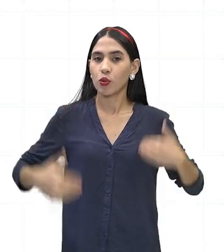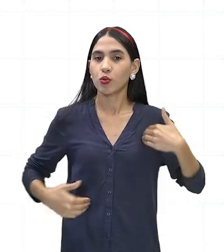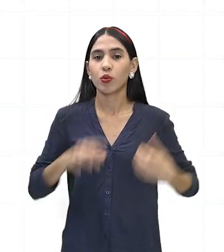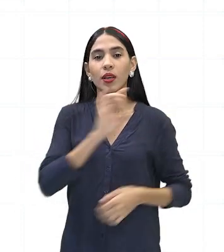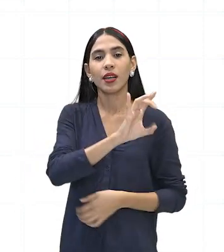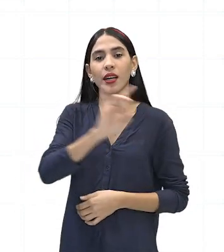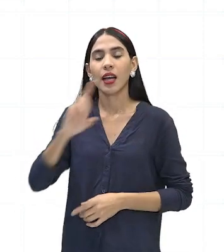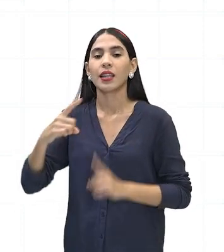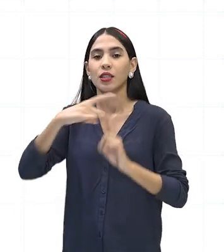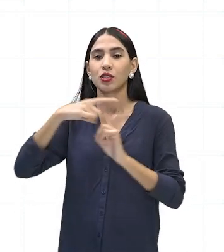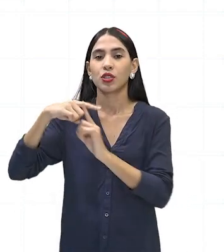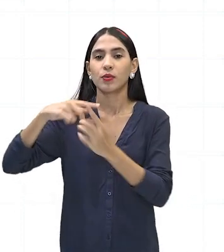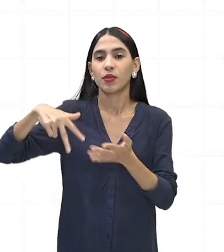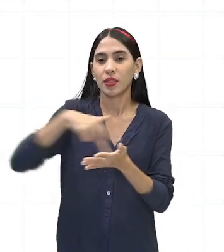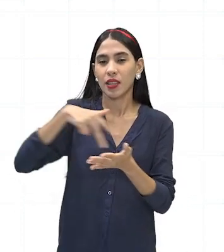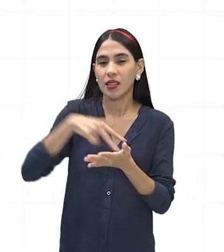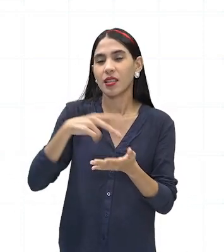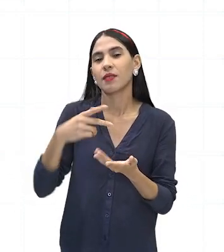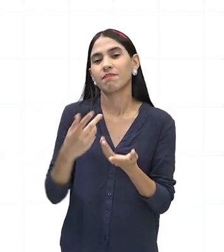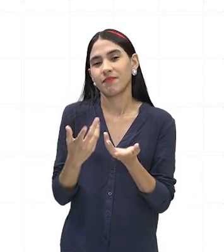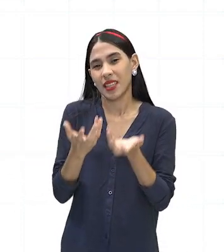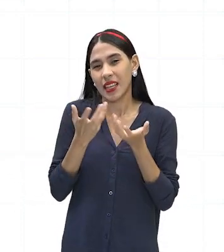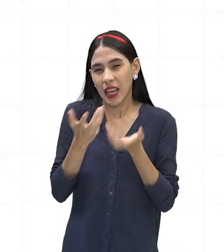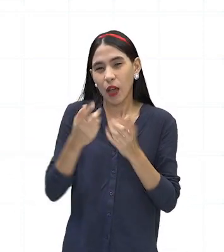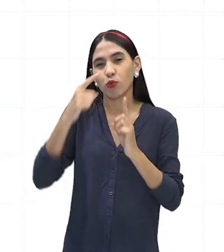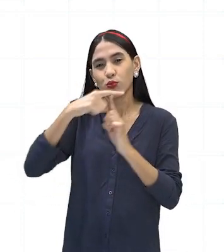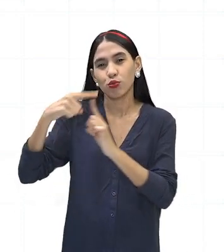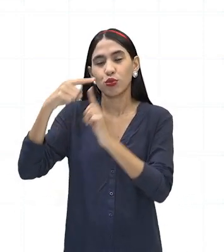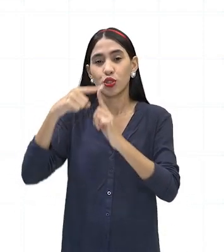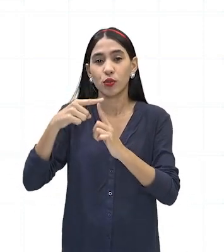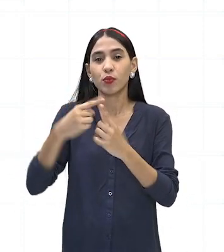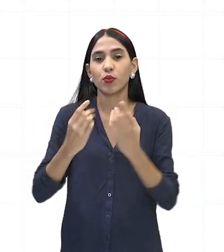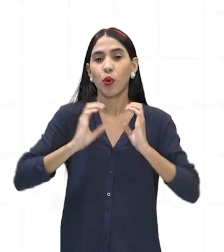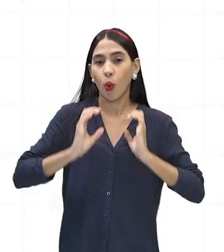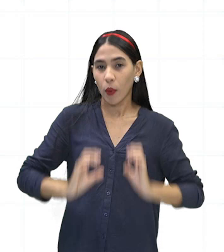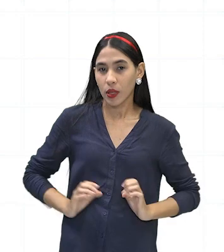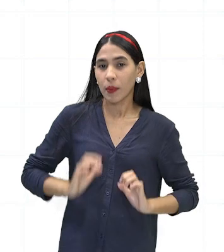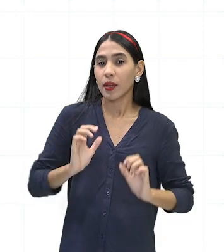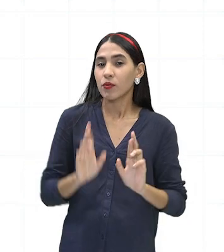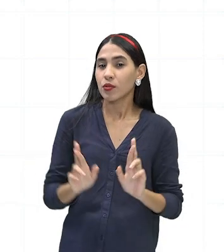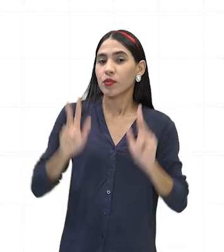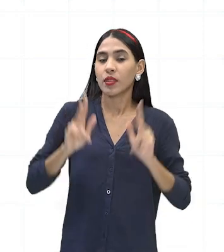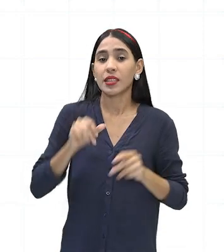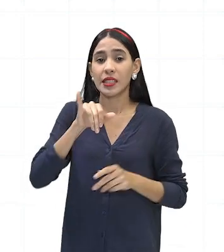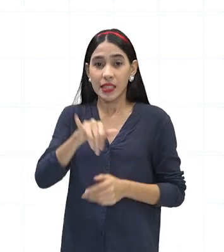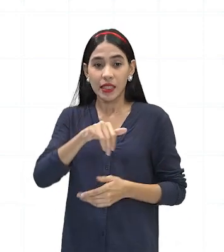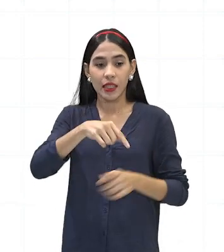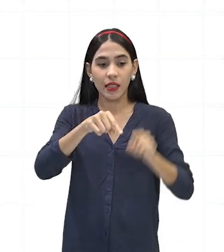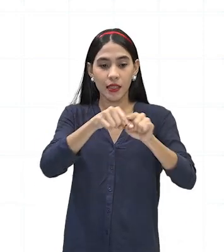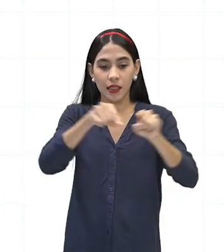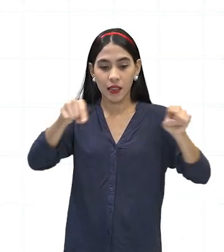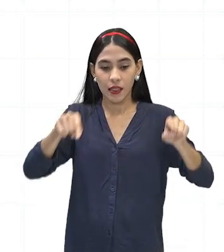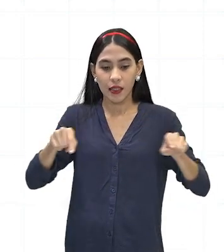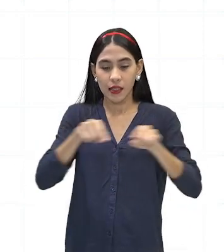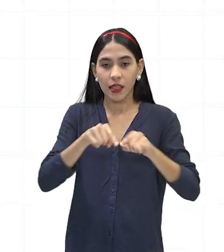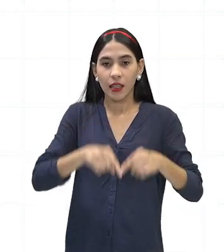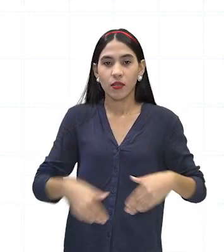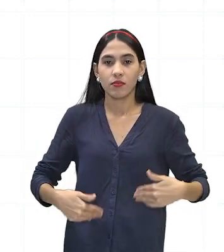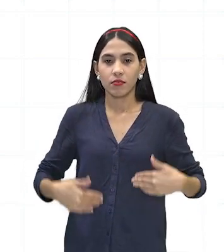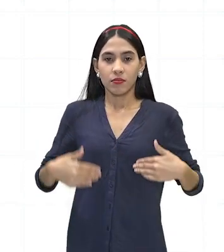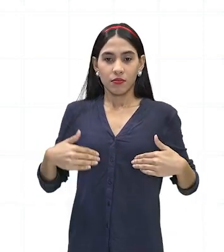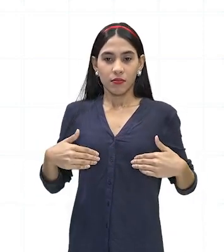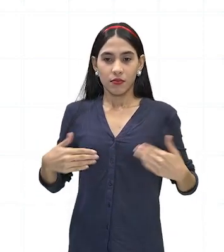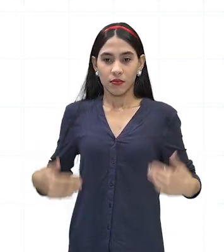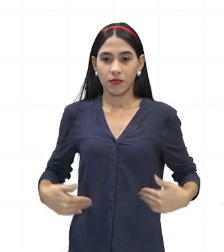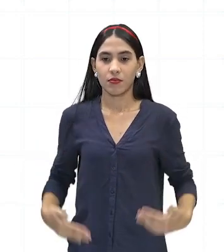dança, ela exige um posicionamento corporal diferente. Se é dança de salão, é uma postura mais ereta,